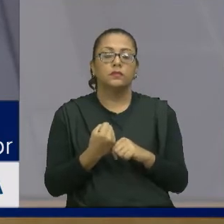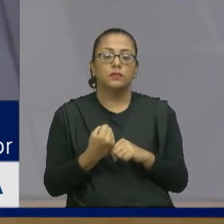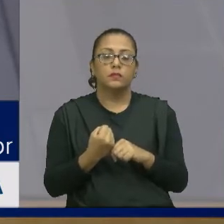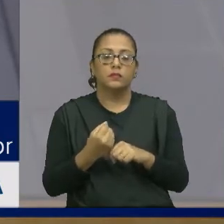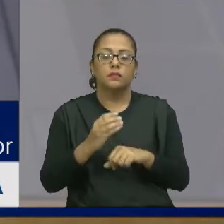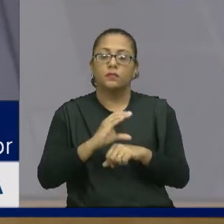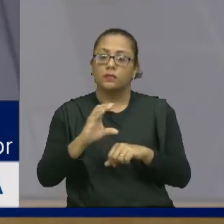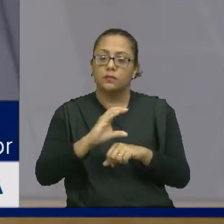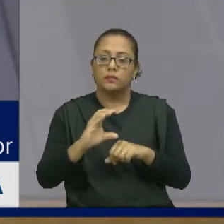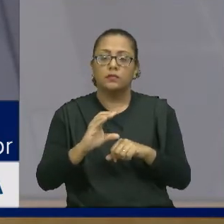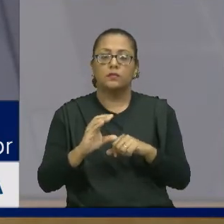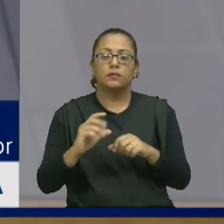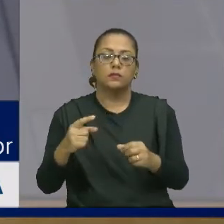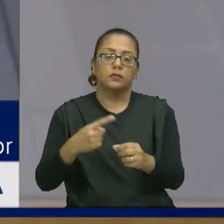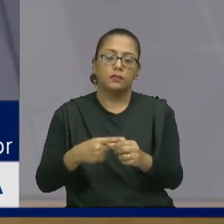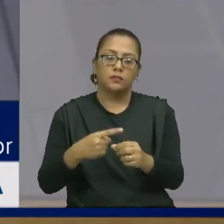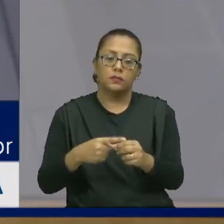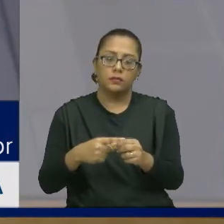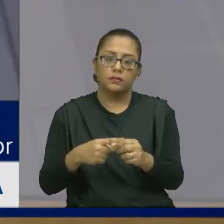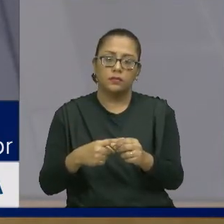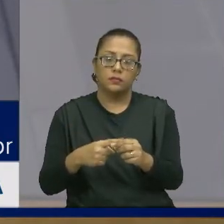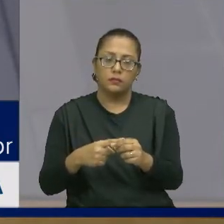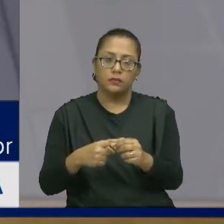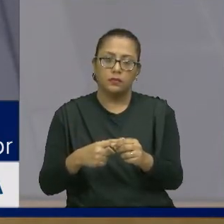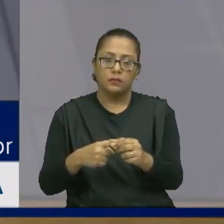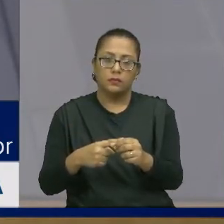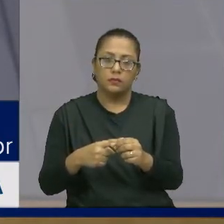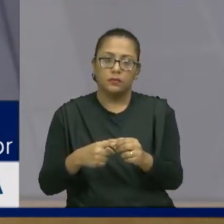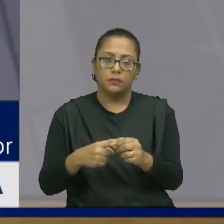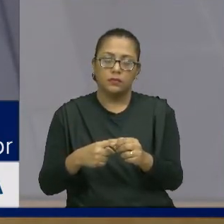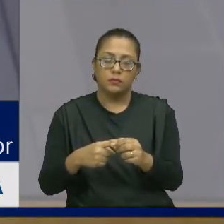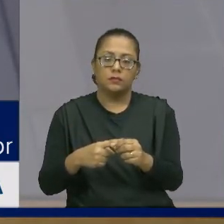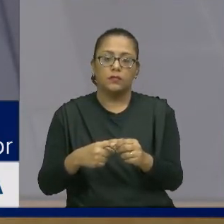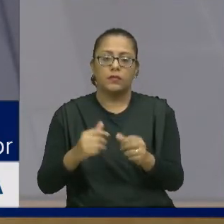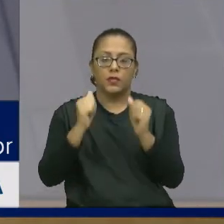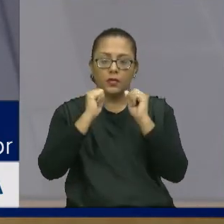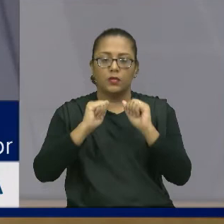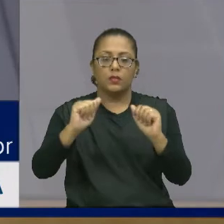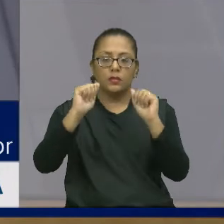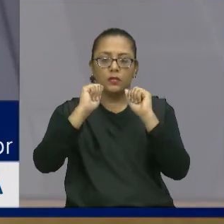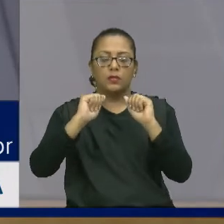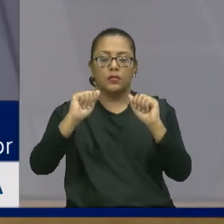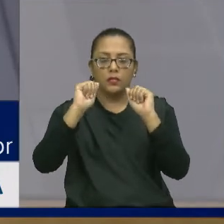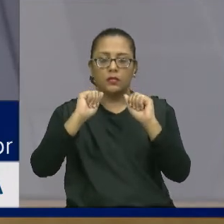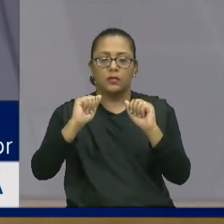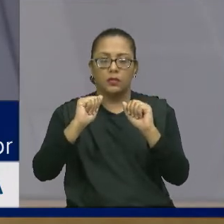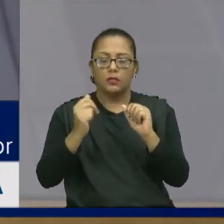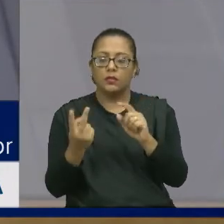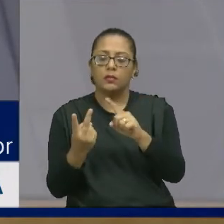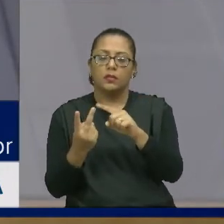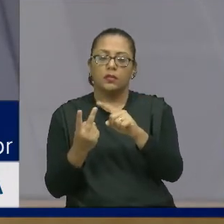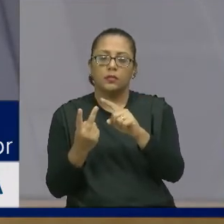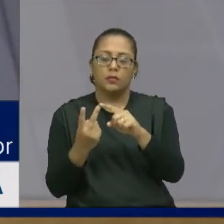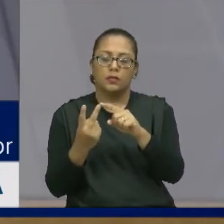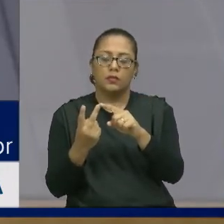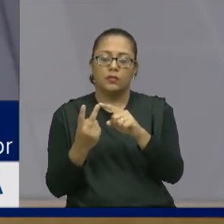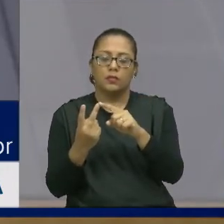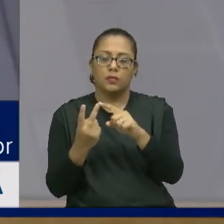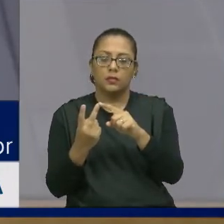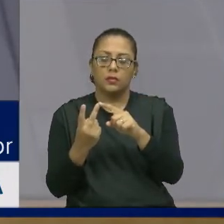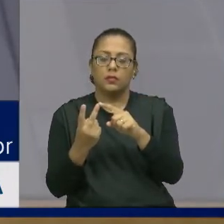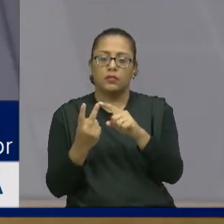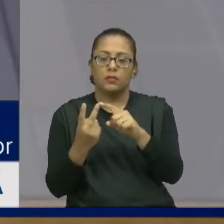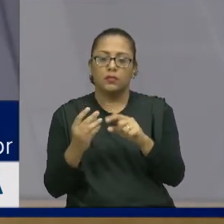municipal, sendo este ocupante de cargo procurador, auditor, tributário ou fiscal. 2. Conselheiro representante da